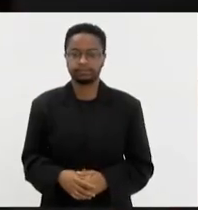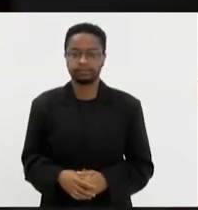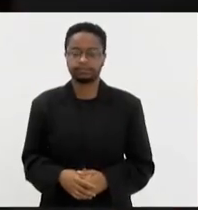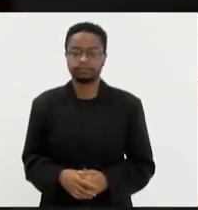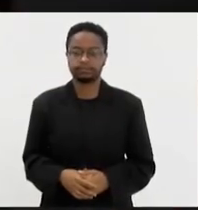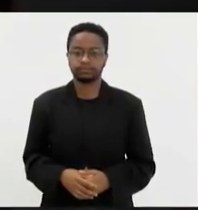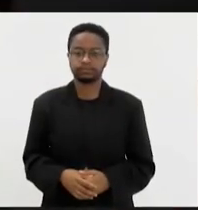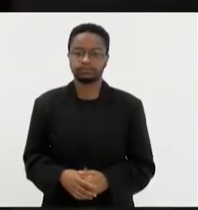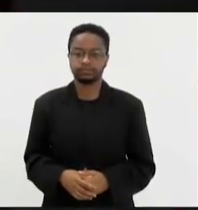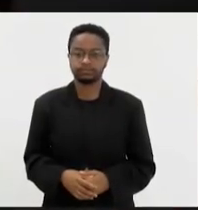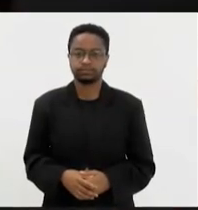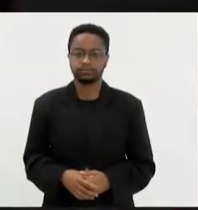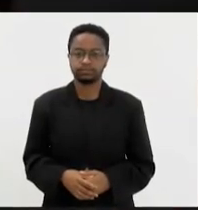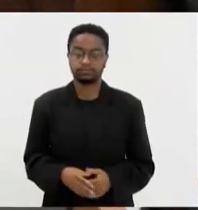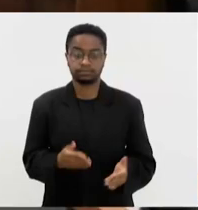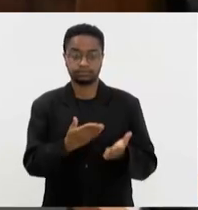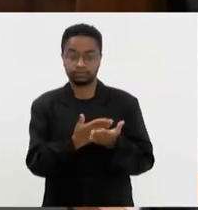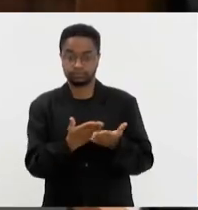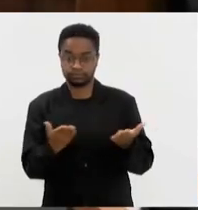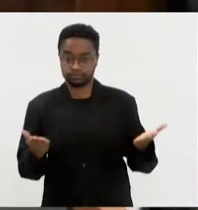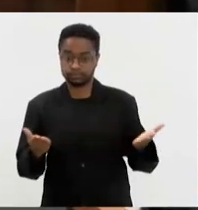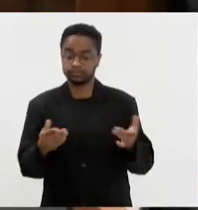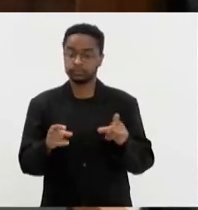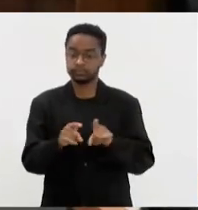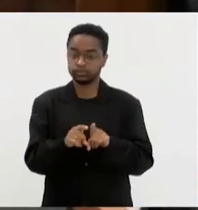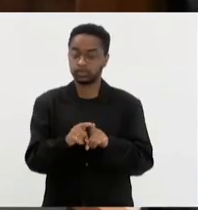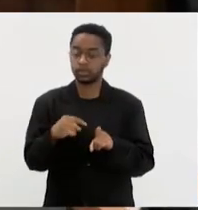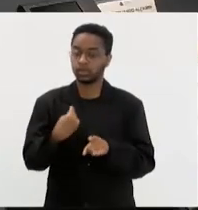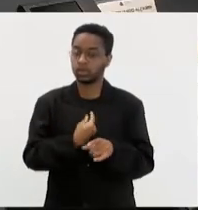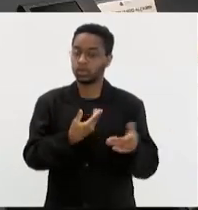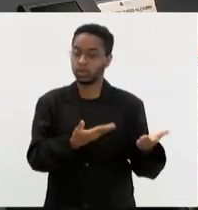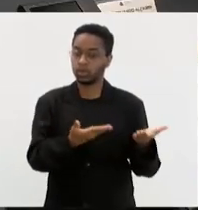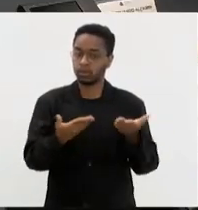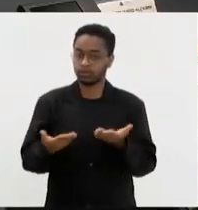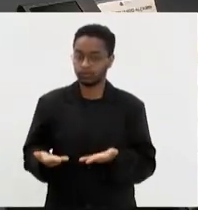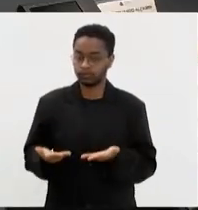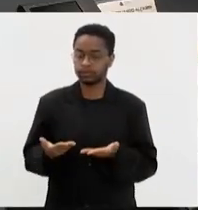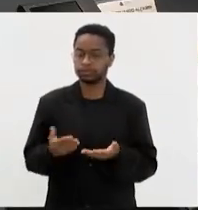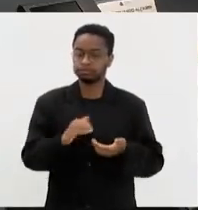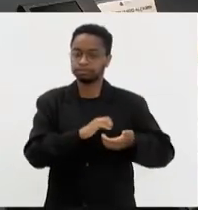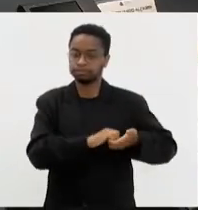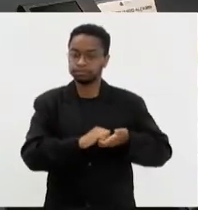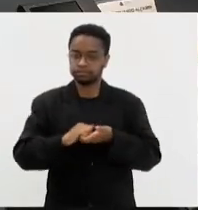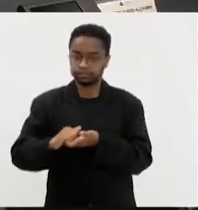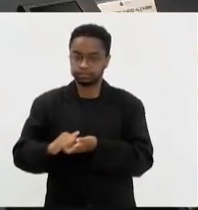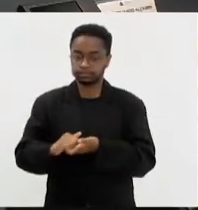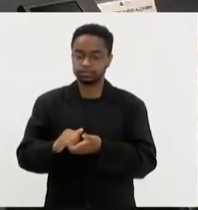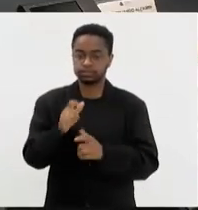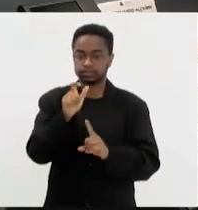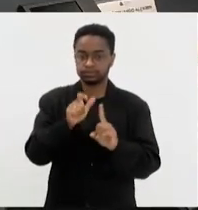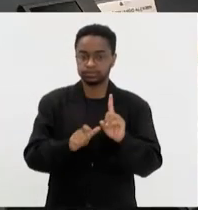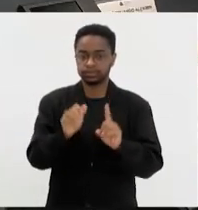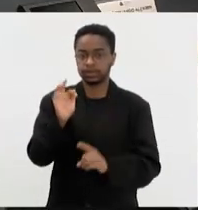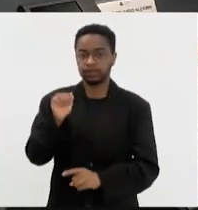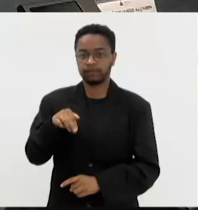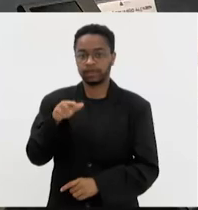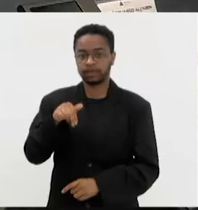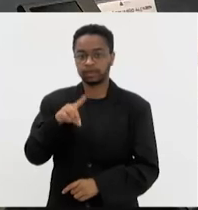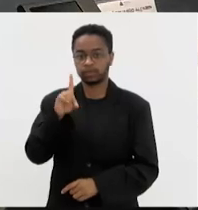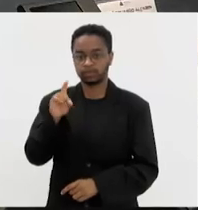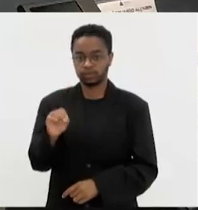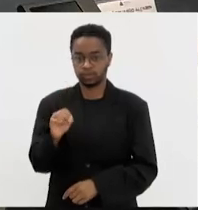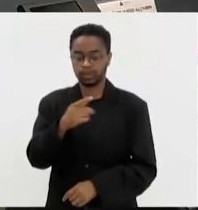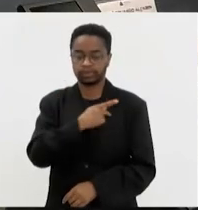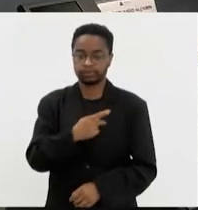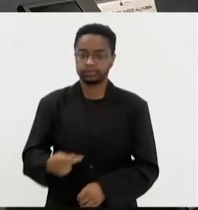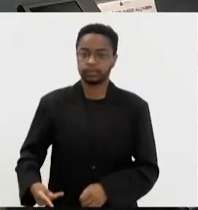aqui senhoras e senhores também convidamos para que possa dar o seu cumprimento o Senor Fernando Cerqueira Chagas